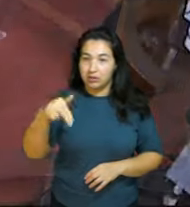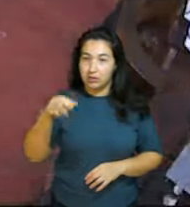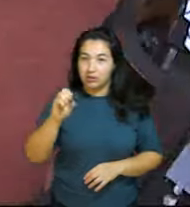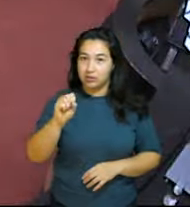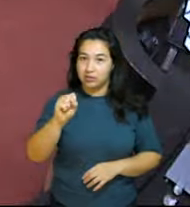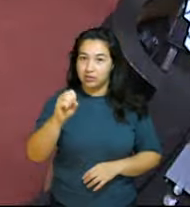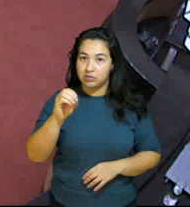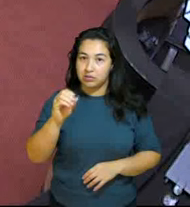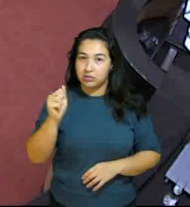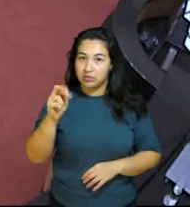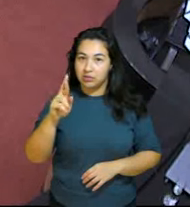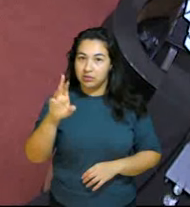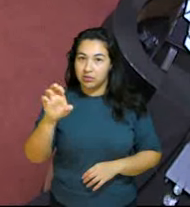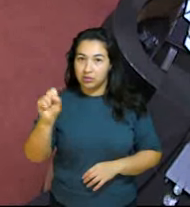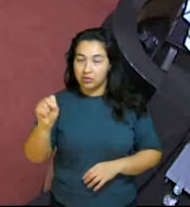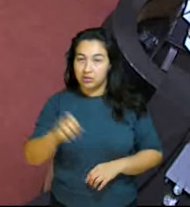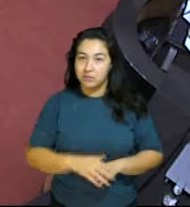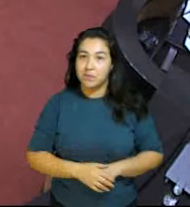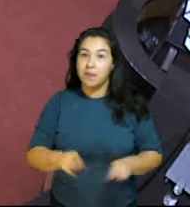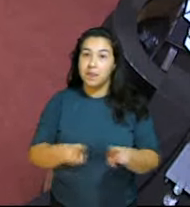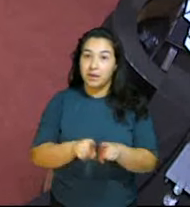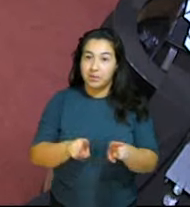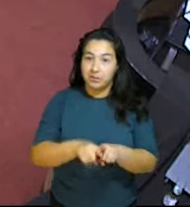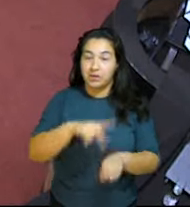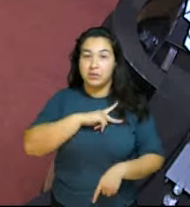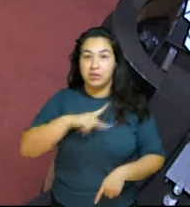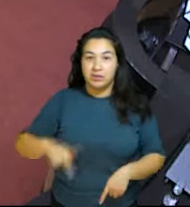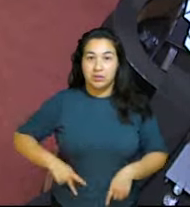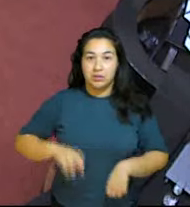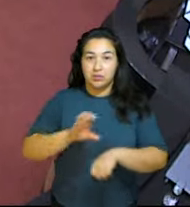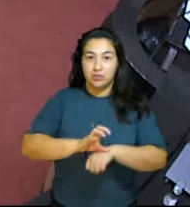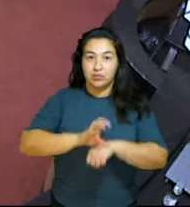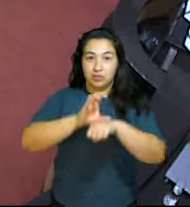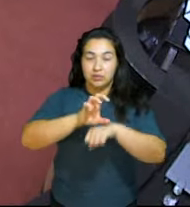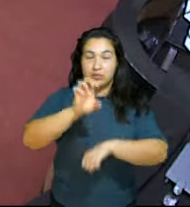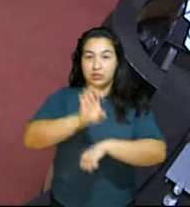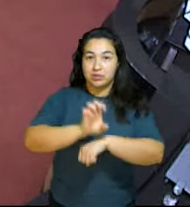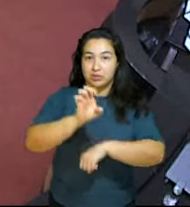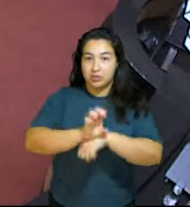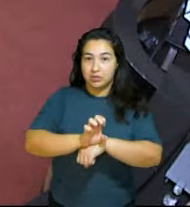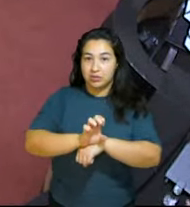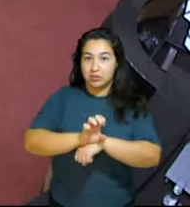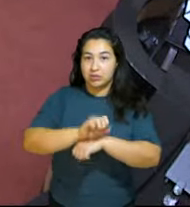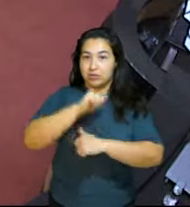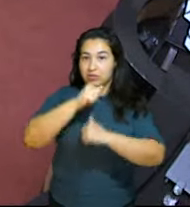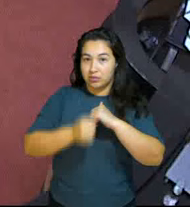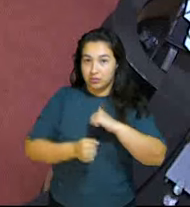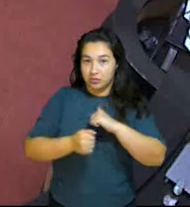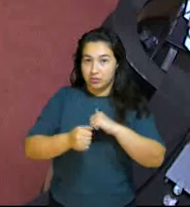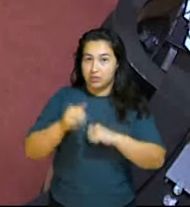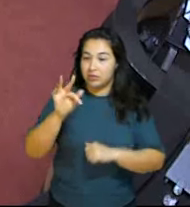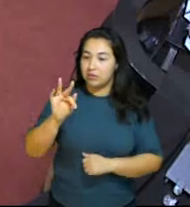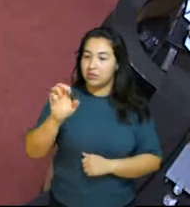Souza. E o senhor presidente do Conselho Estadual de Esporte, Fernando Rocrat.